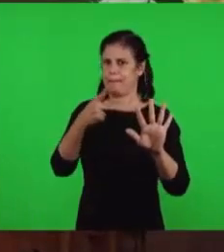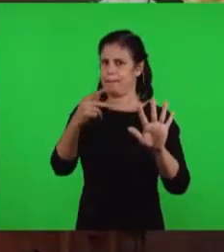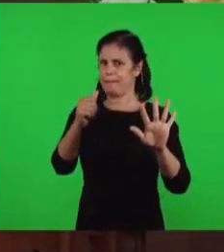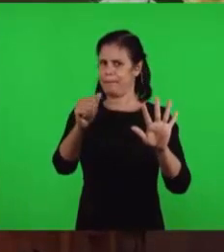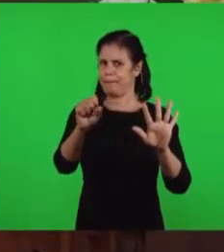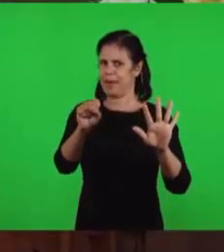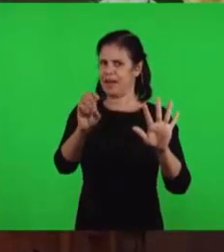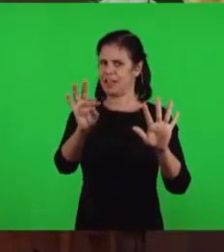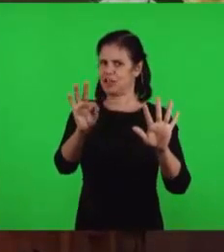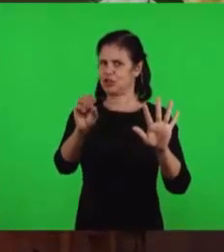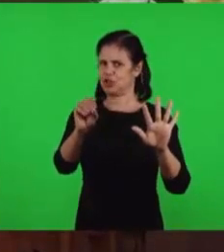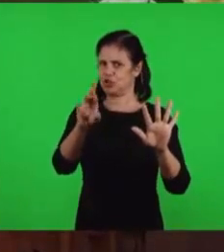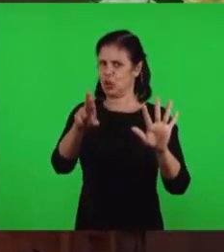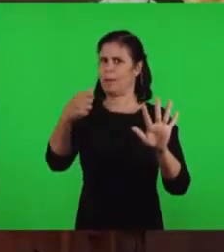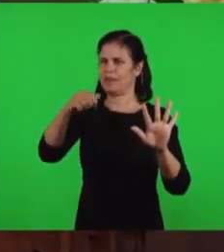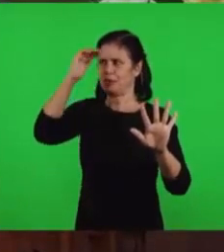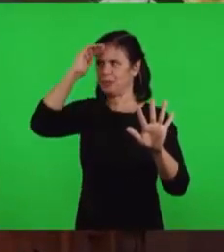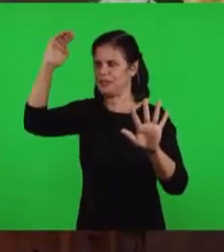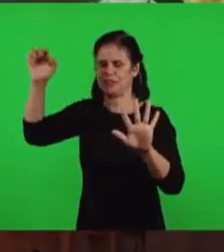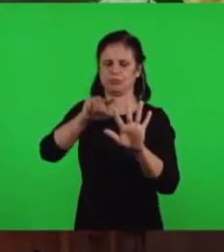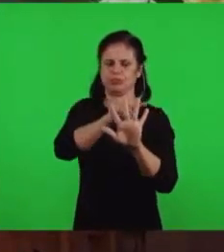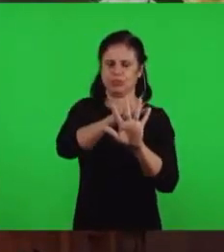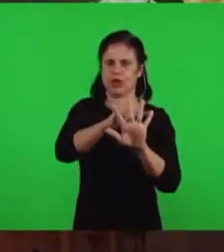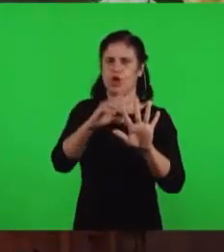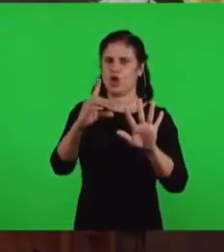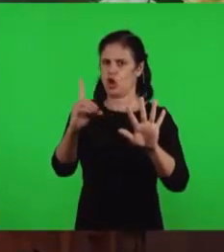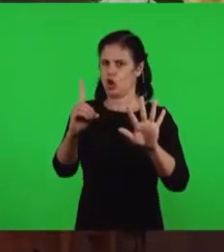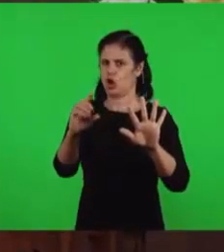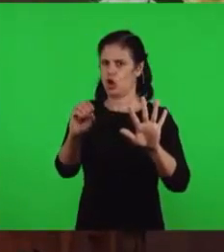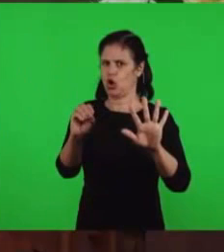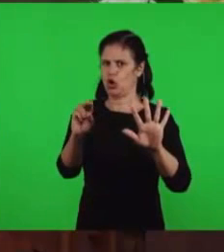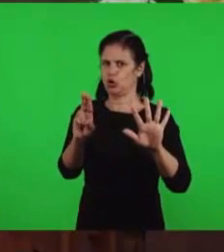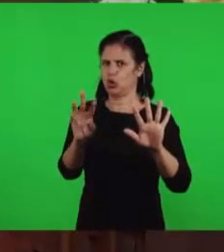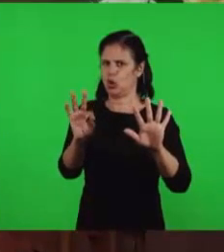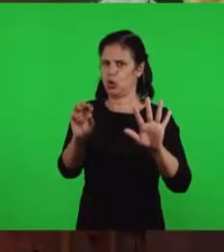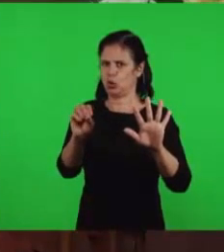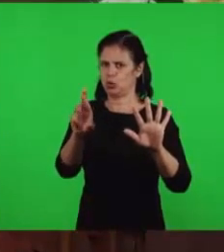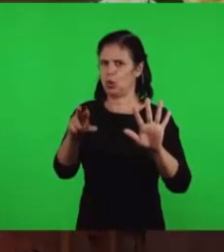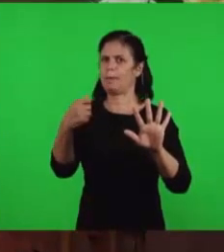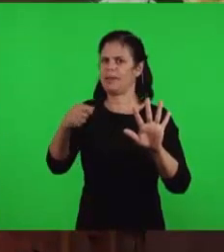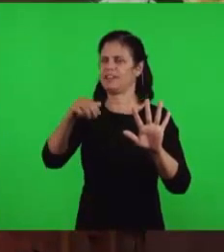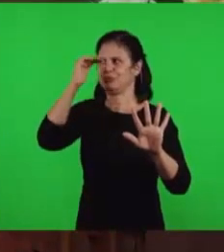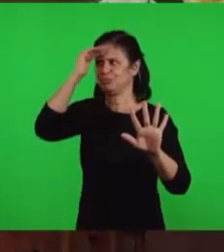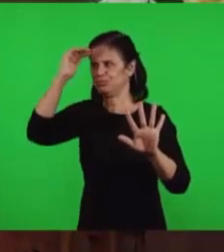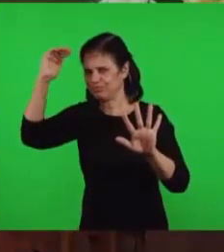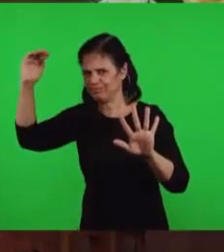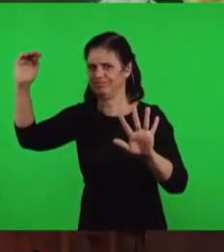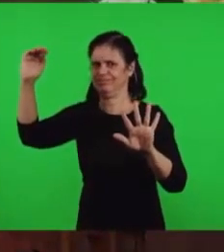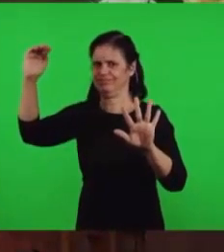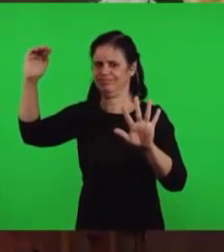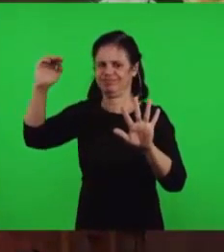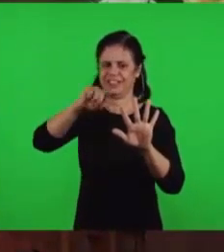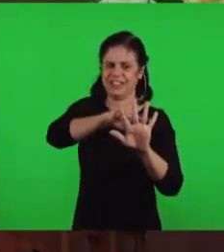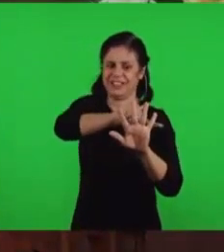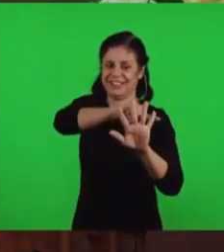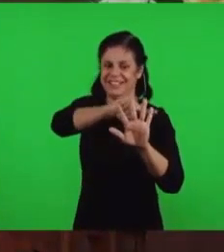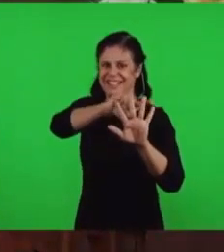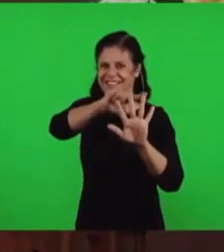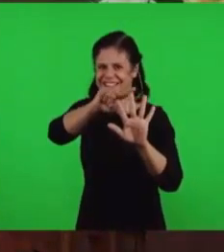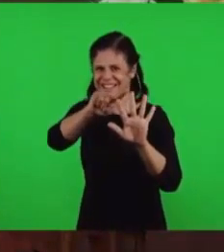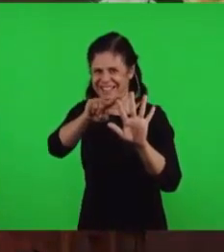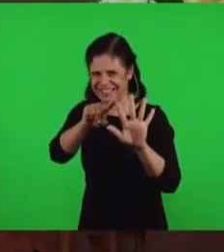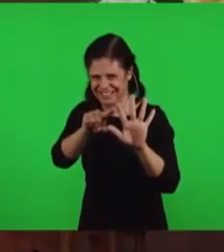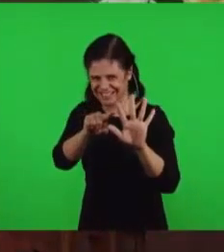o pastor é quem governa as coisas dentro do seu rebanho e ele não pode se exibir